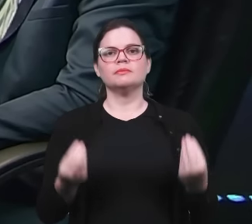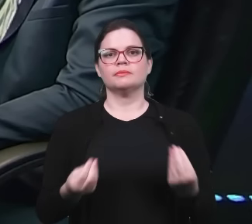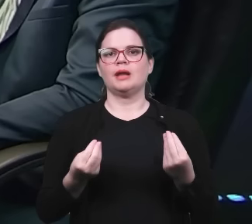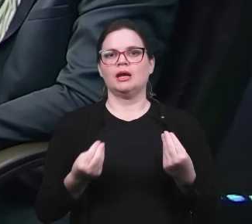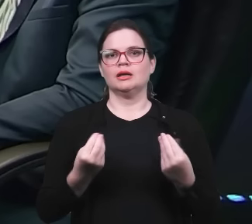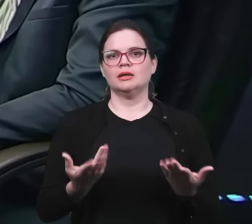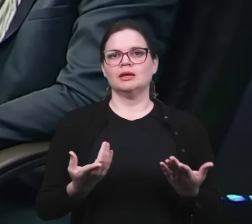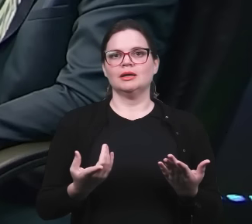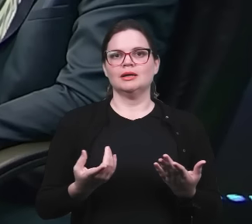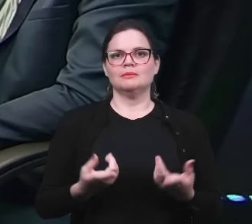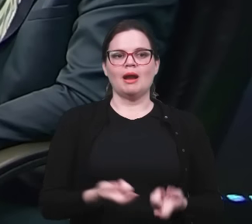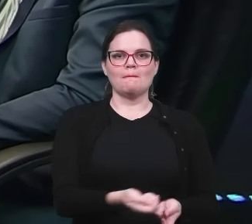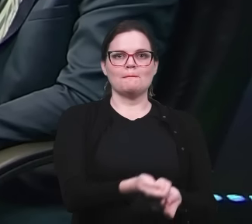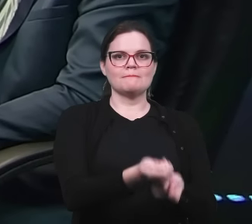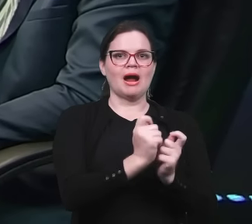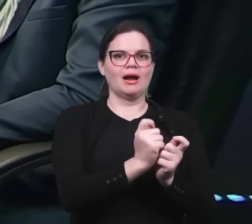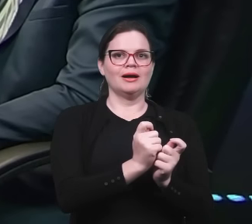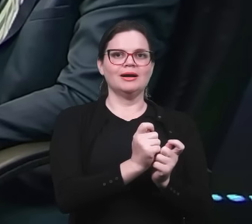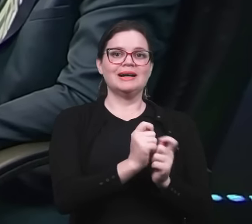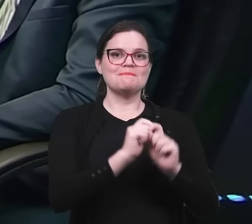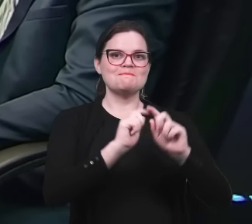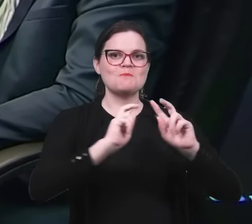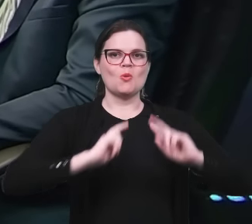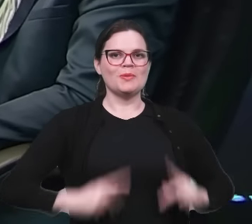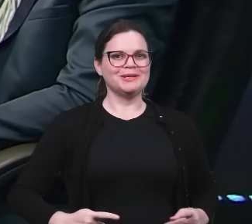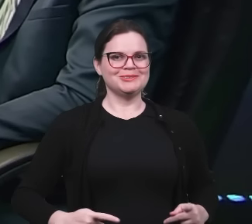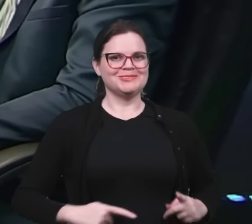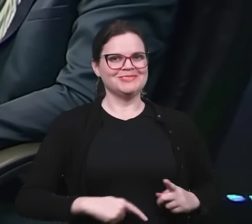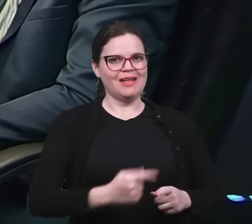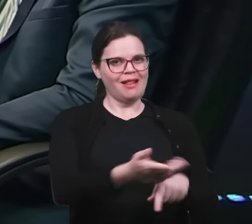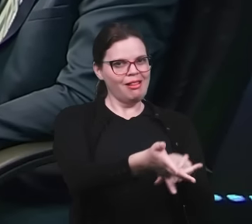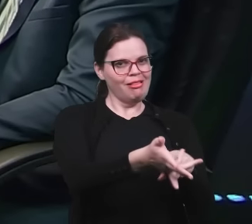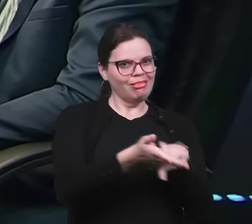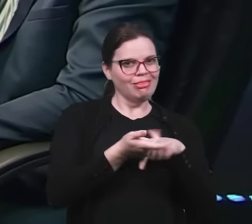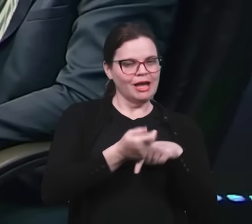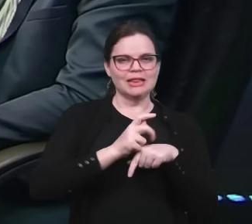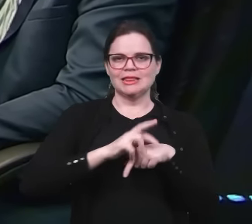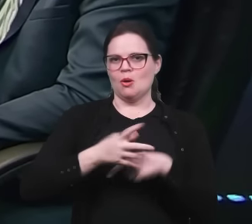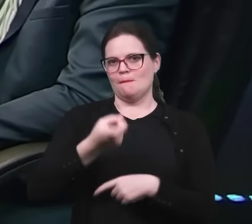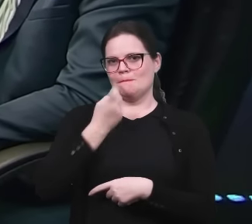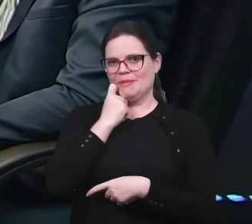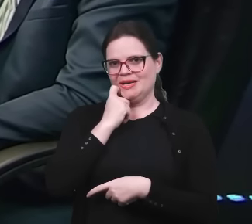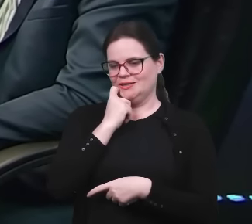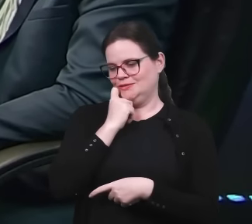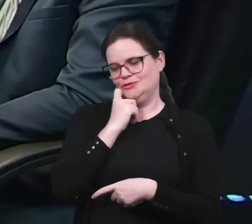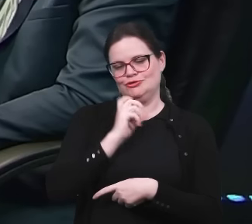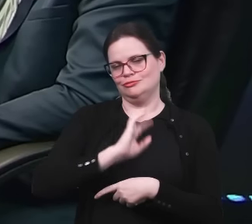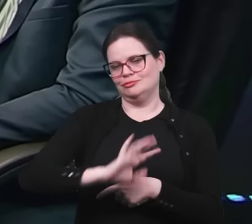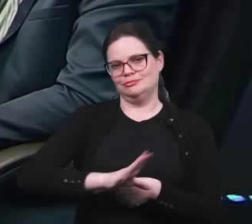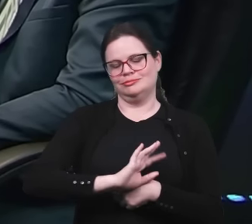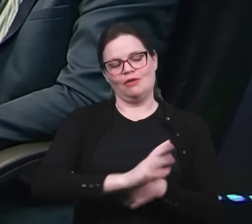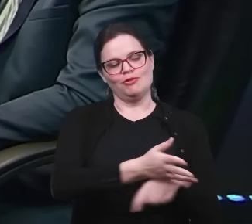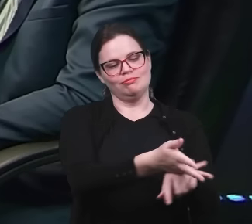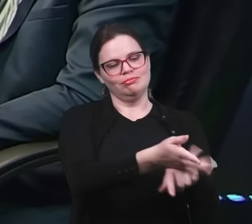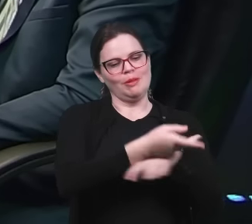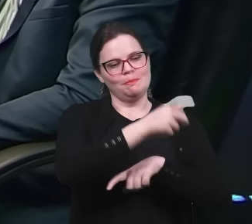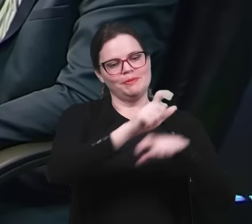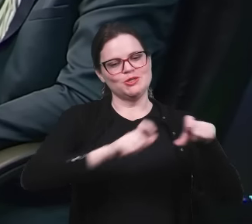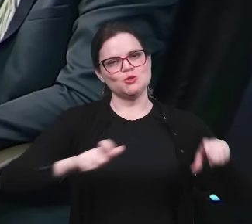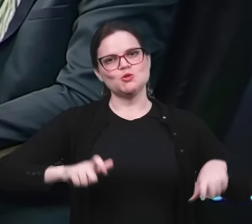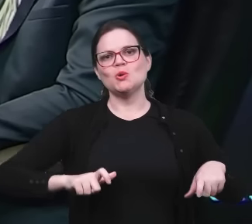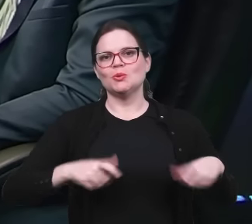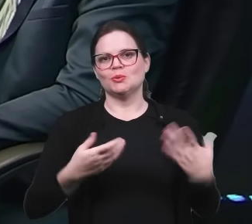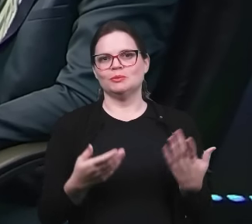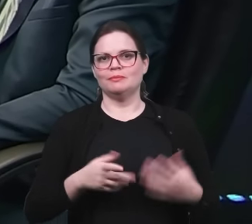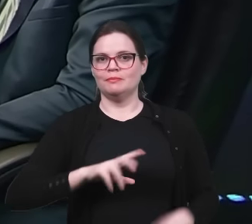pescador de almas, né? Então não era mais pescador de peixe. Então ele não foi chamado apenas para